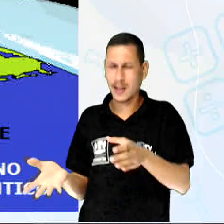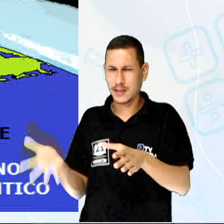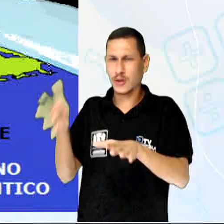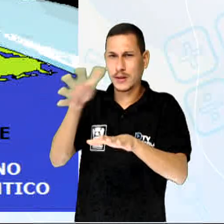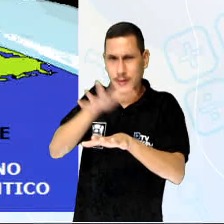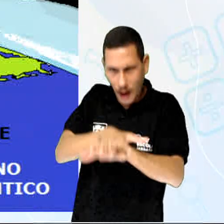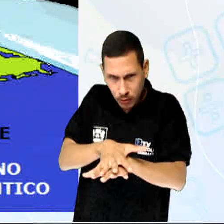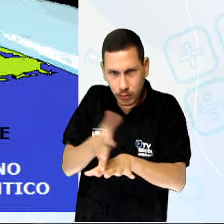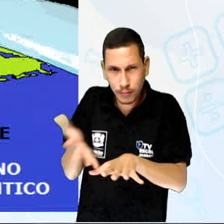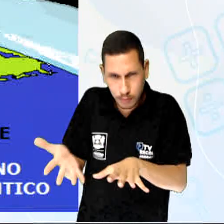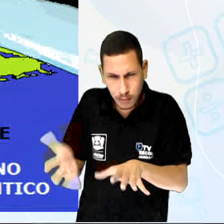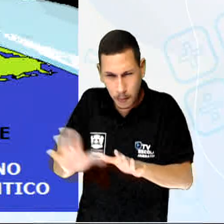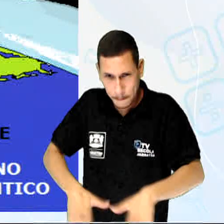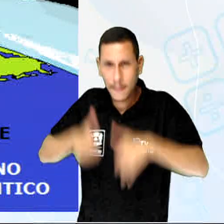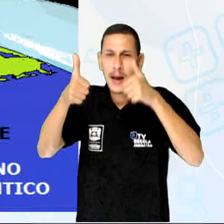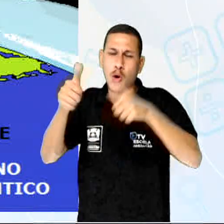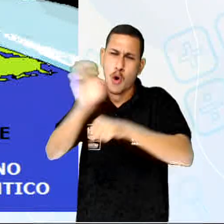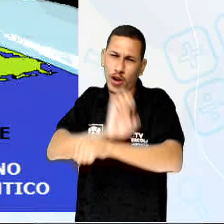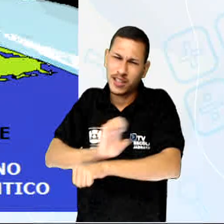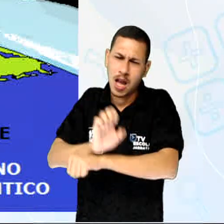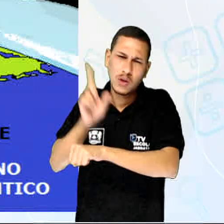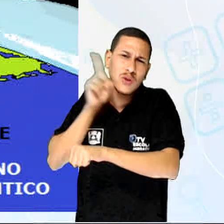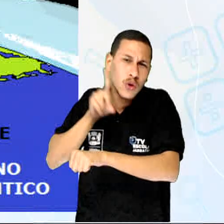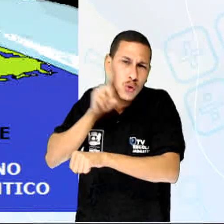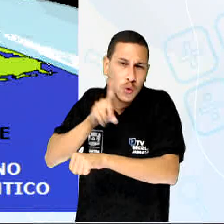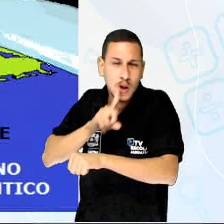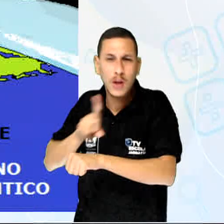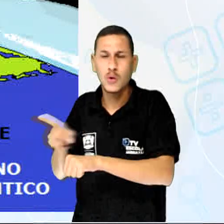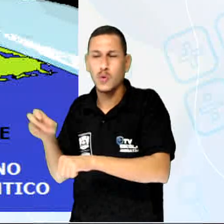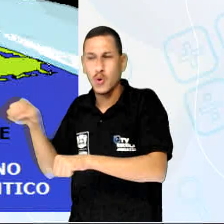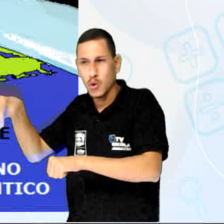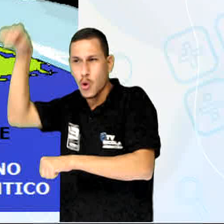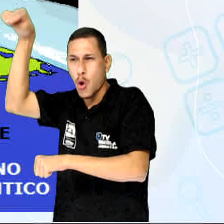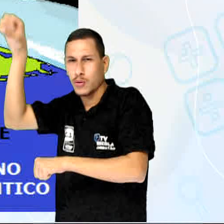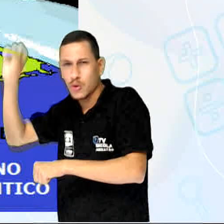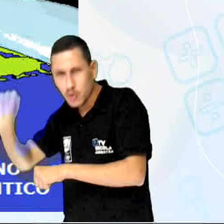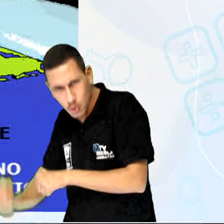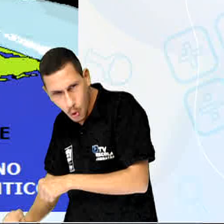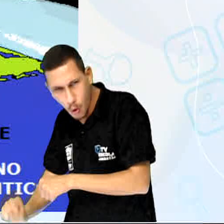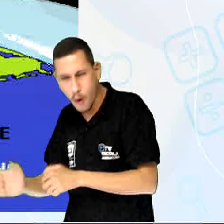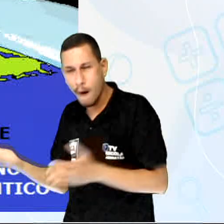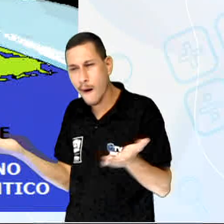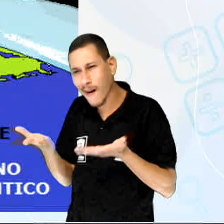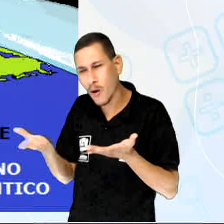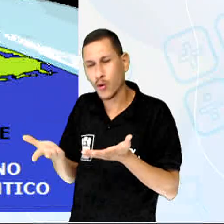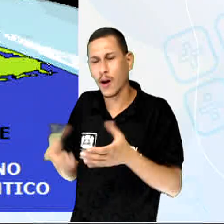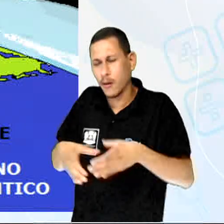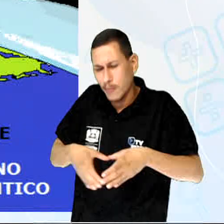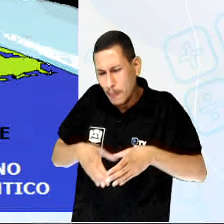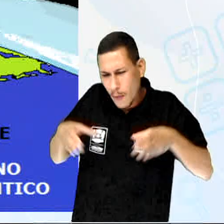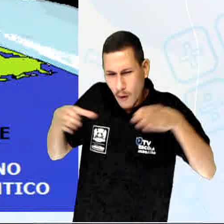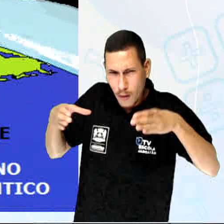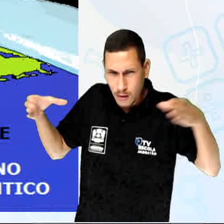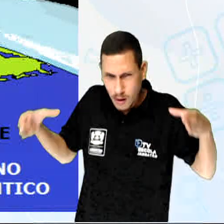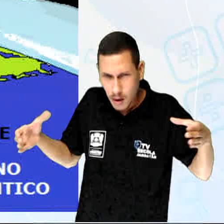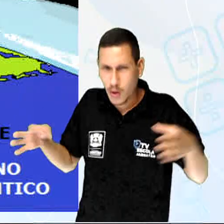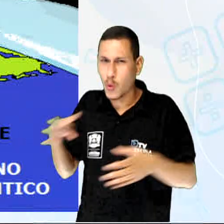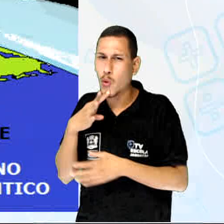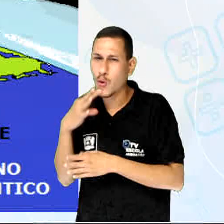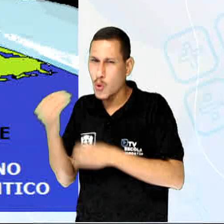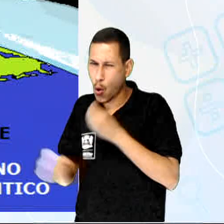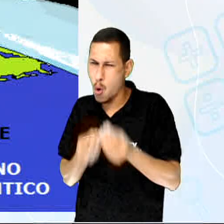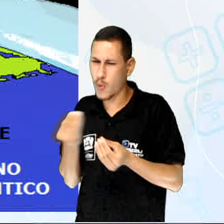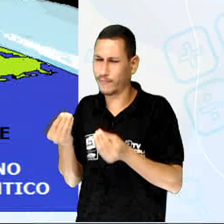do Norte e do Sul, iniciou-se um plano de expansão para a costa ocidental, conhecida como